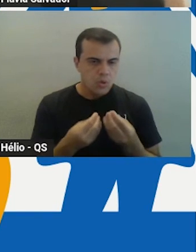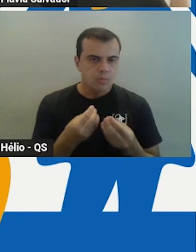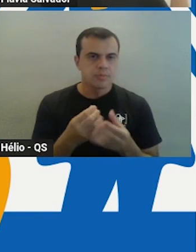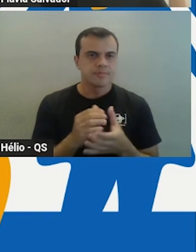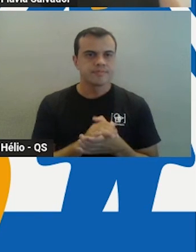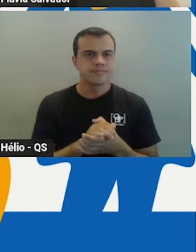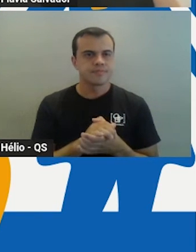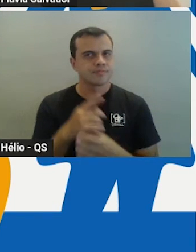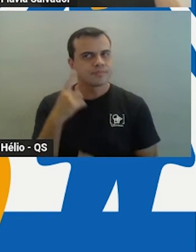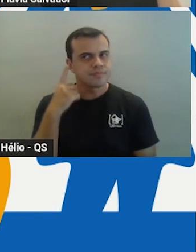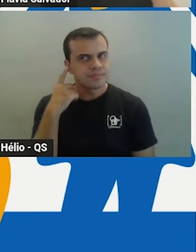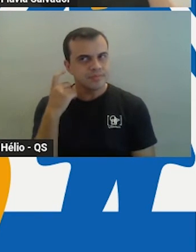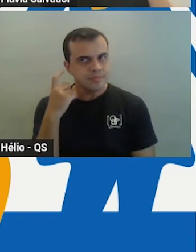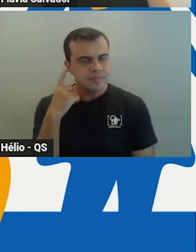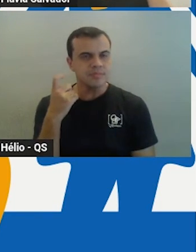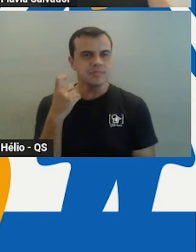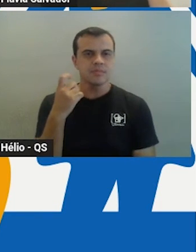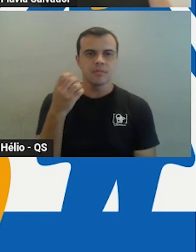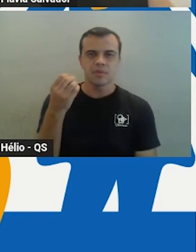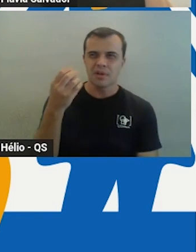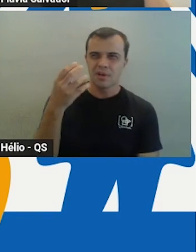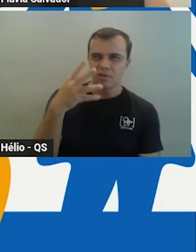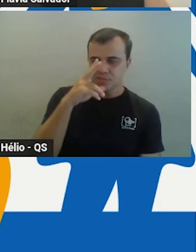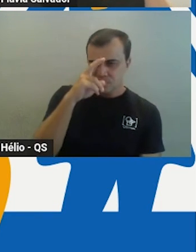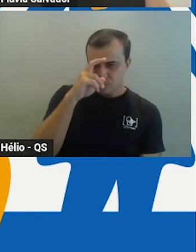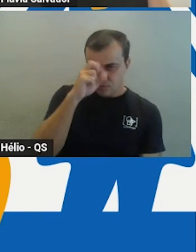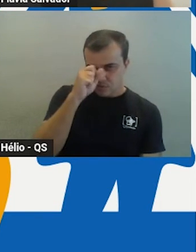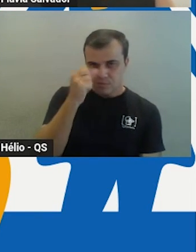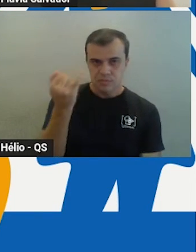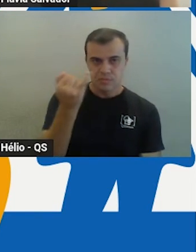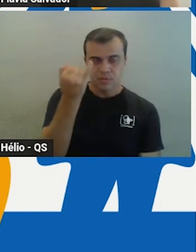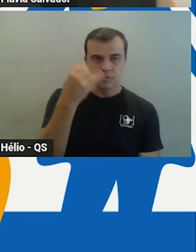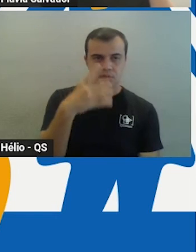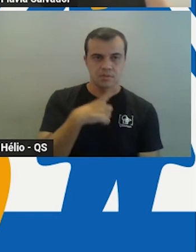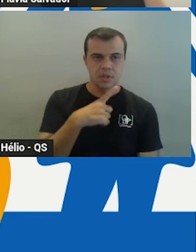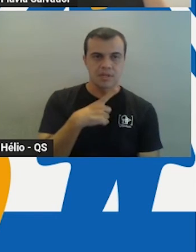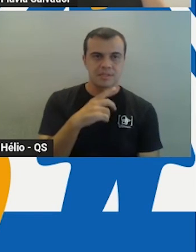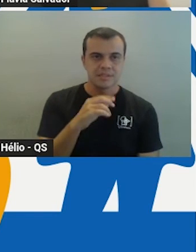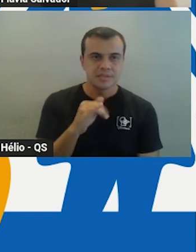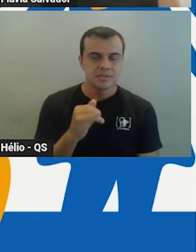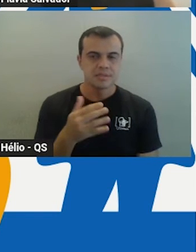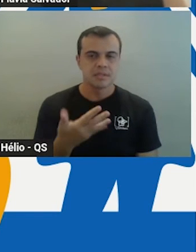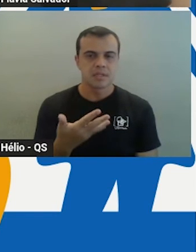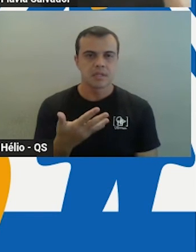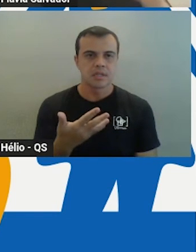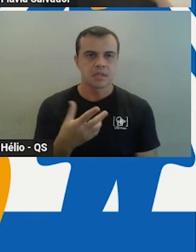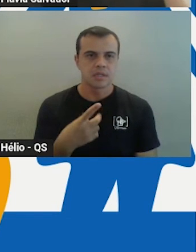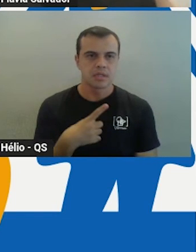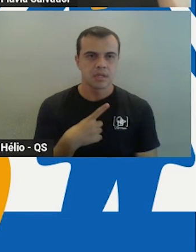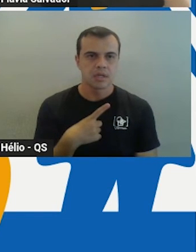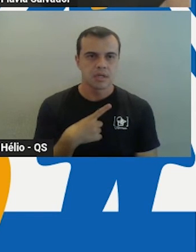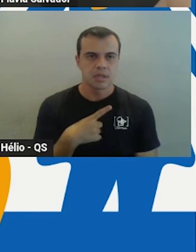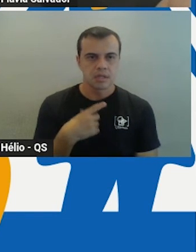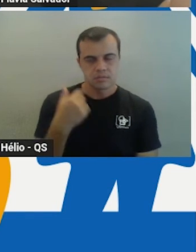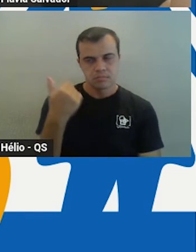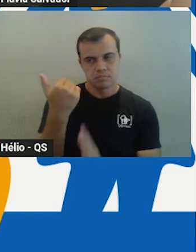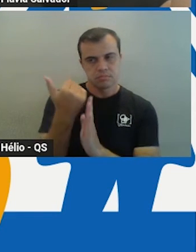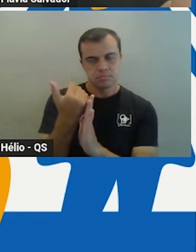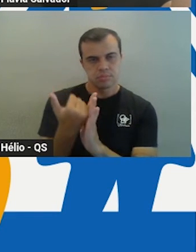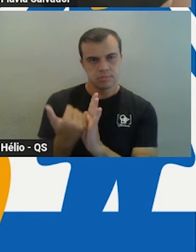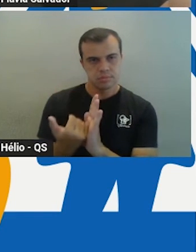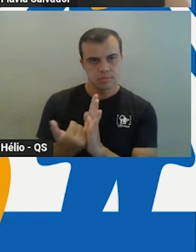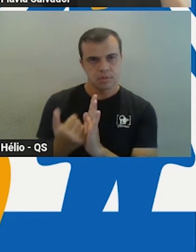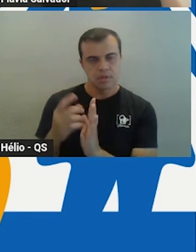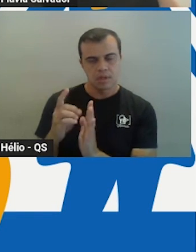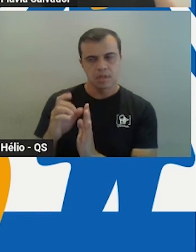o barulho, as luzes fortes. Aí é muito engraçado, porque se for, tem até, né, uma determinação de quantos decibéis que a